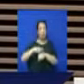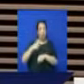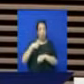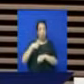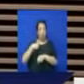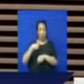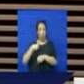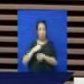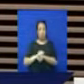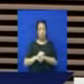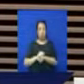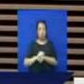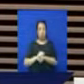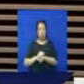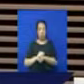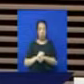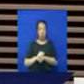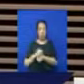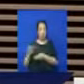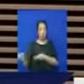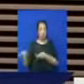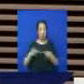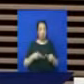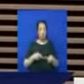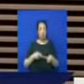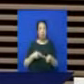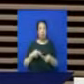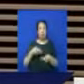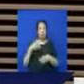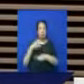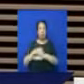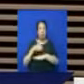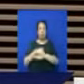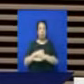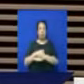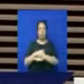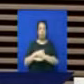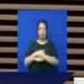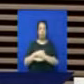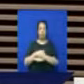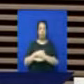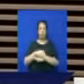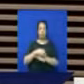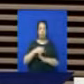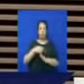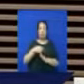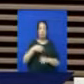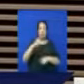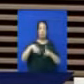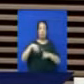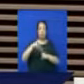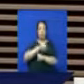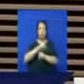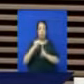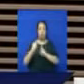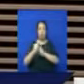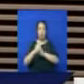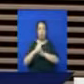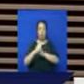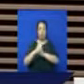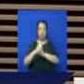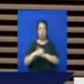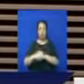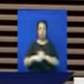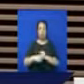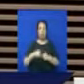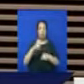integrar e participar lá da ação social e que surgiu a ideia de homenagearmos os 20 anos do Ministério